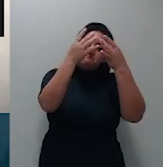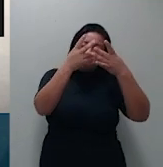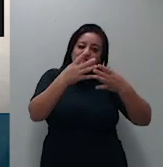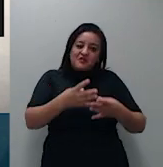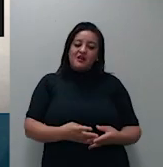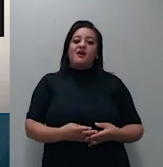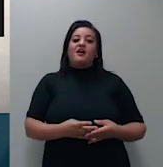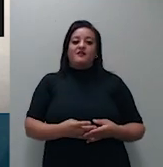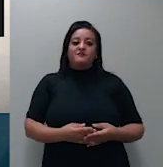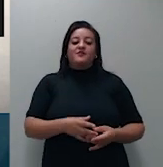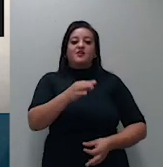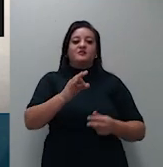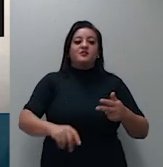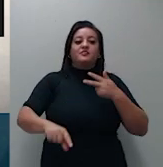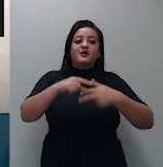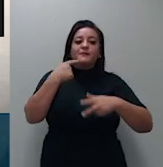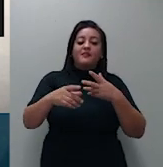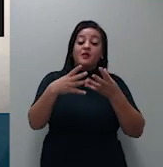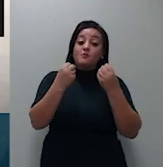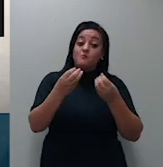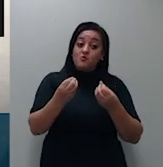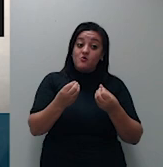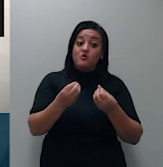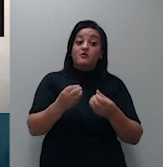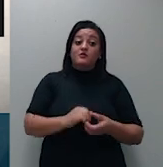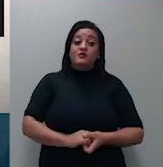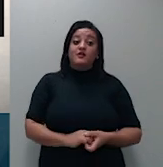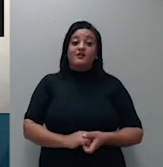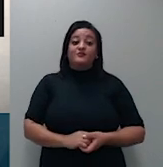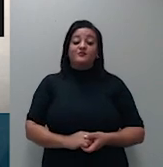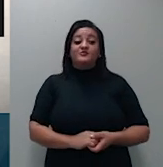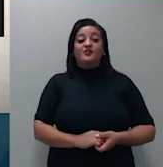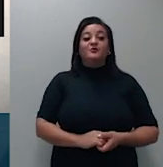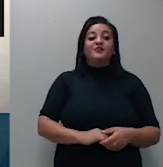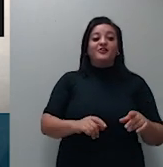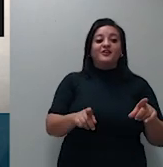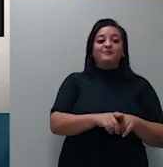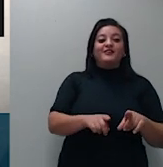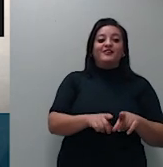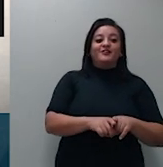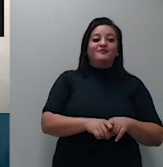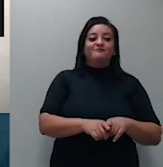bateu muito não é comum nacional